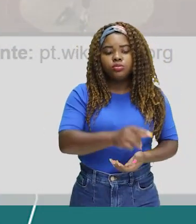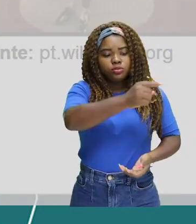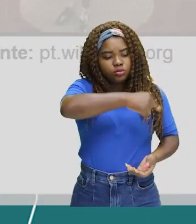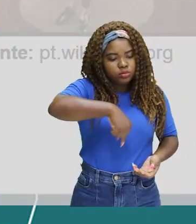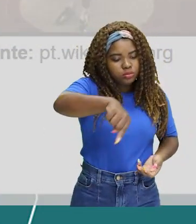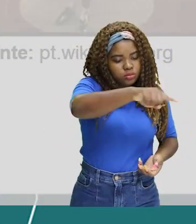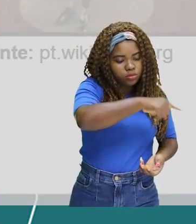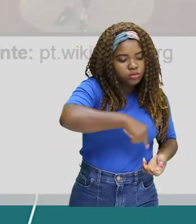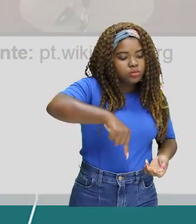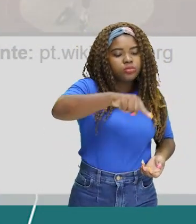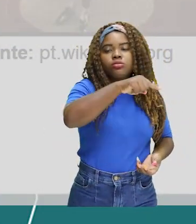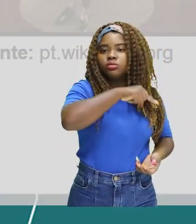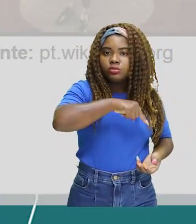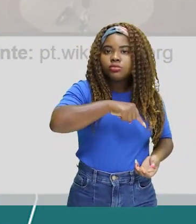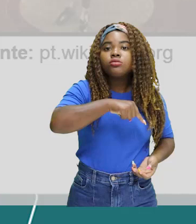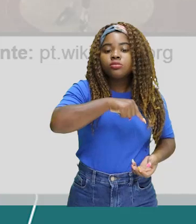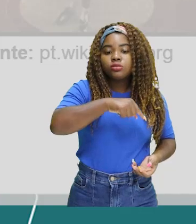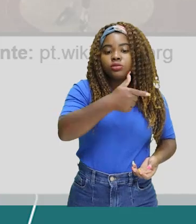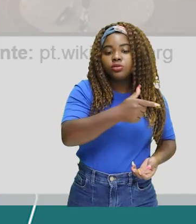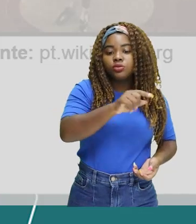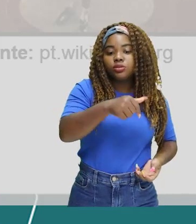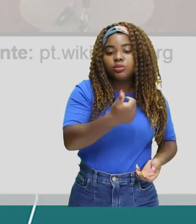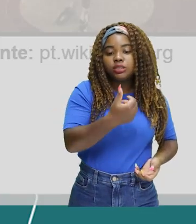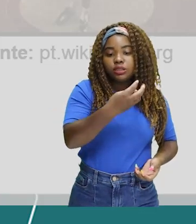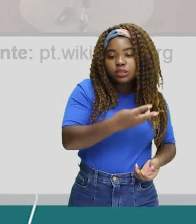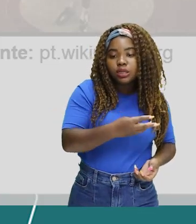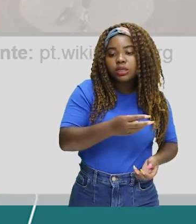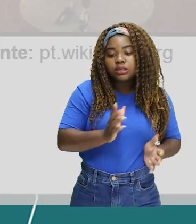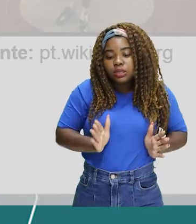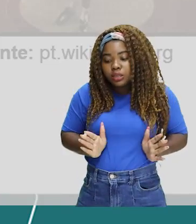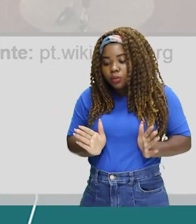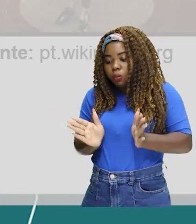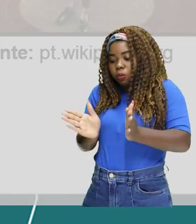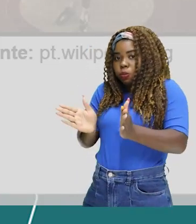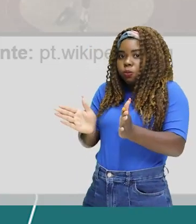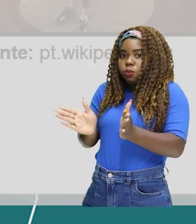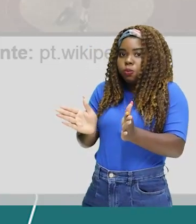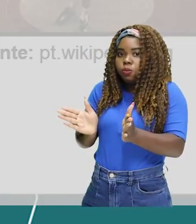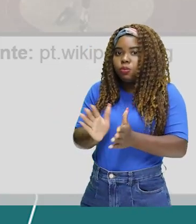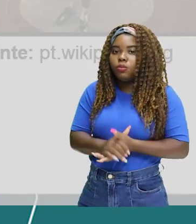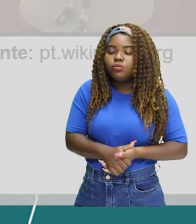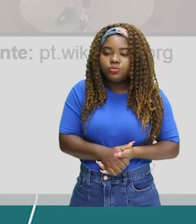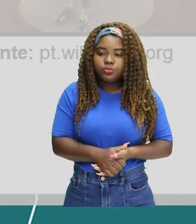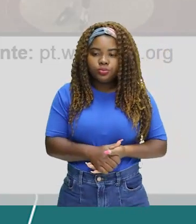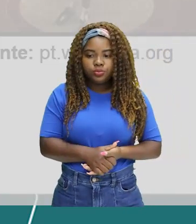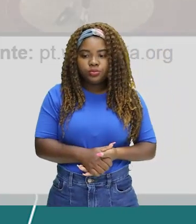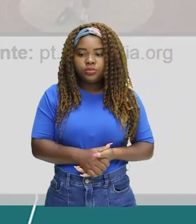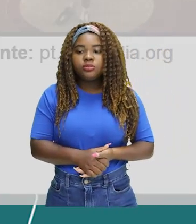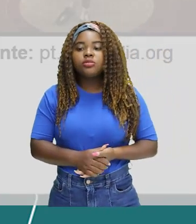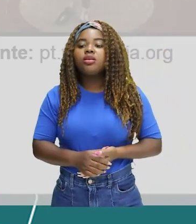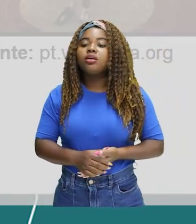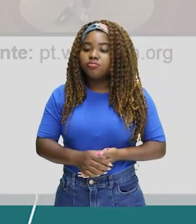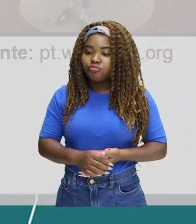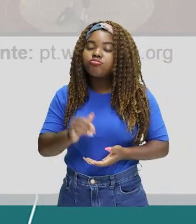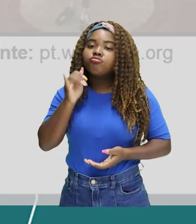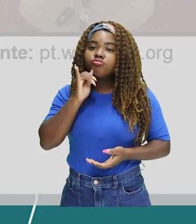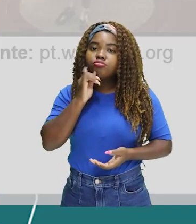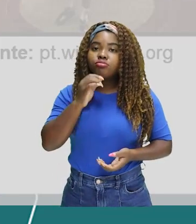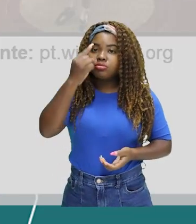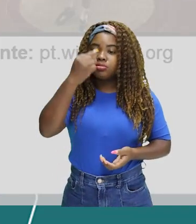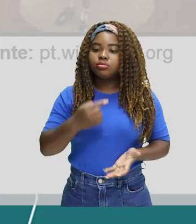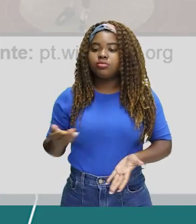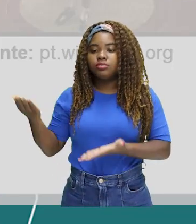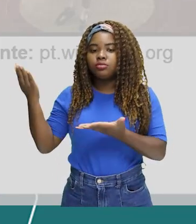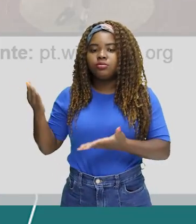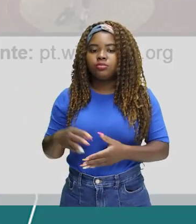do arremesso de peso, 2,13 metros de diâmetro. Está aqui o indivíduo segurando o martelo ali, começando a realizar